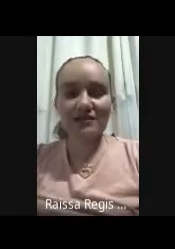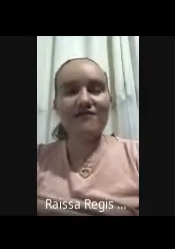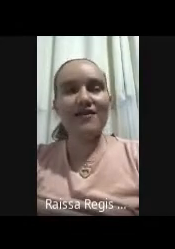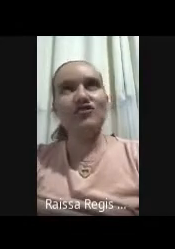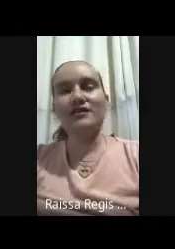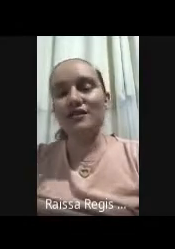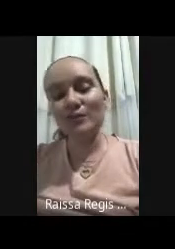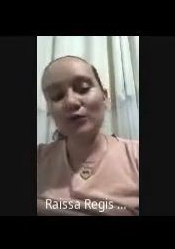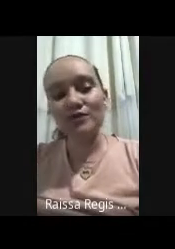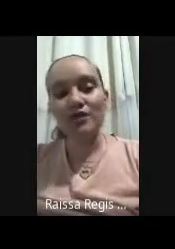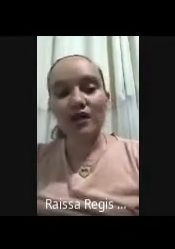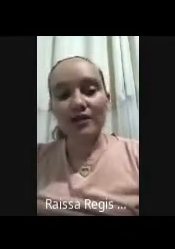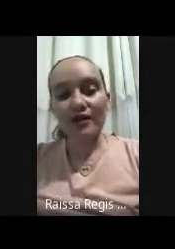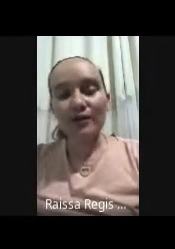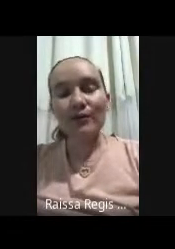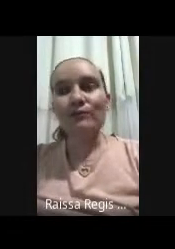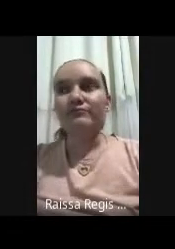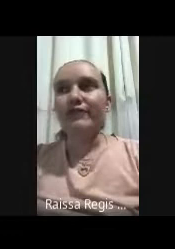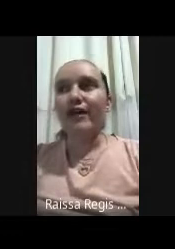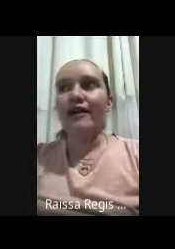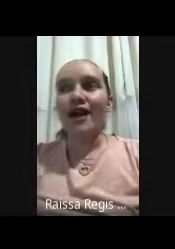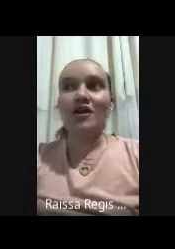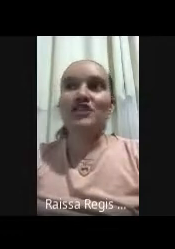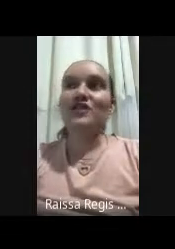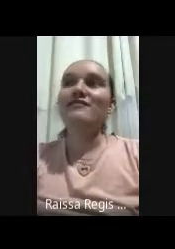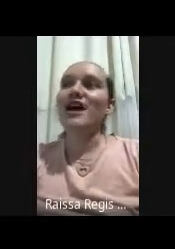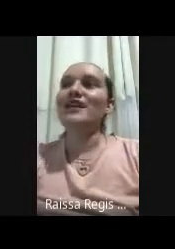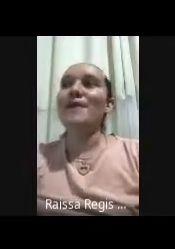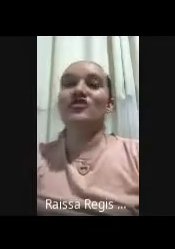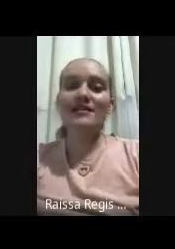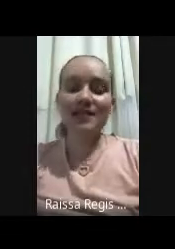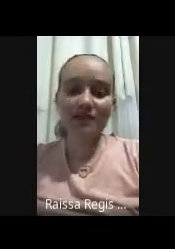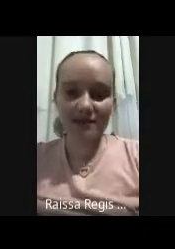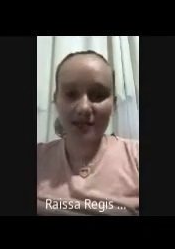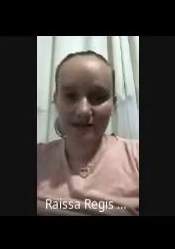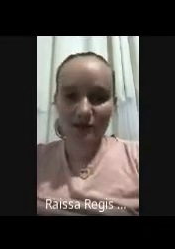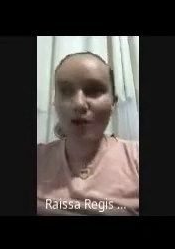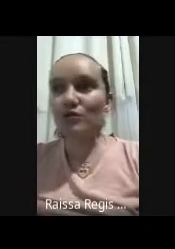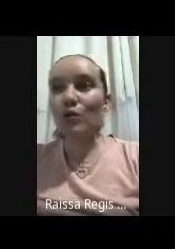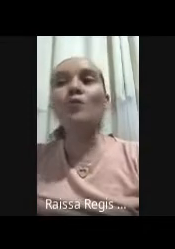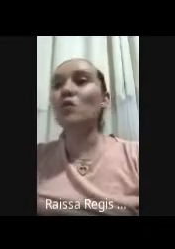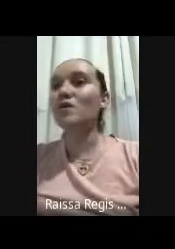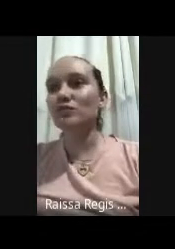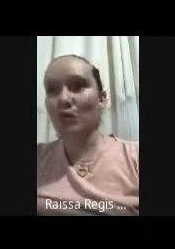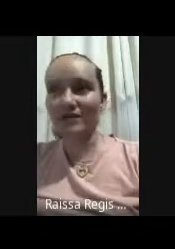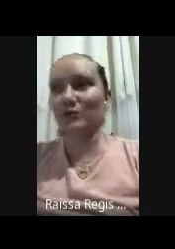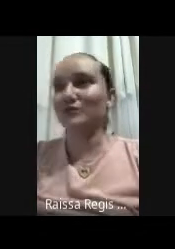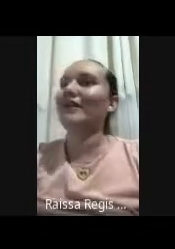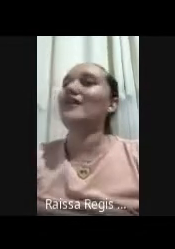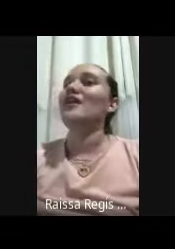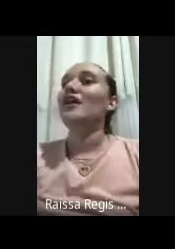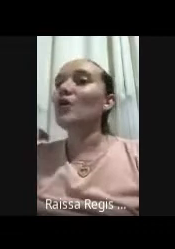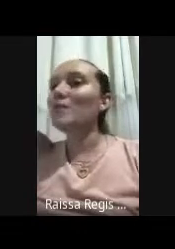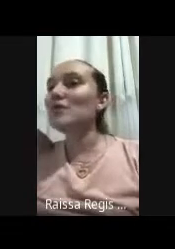é através de símbolos. Então, agora a gente vai entrar na parte da escrita de sinais. Quando isso começou,